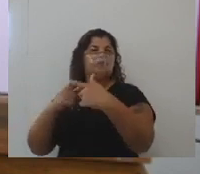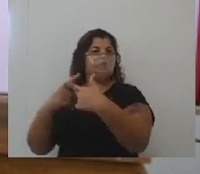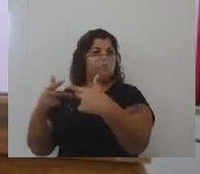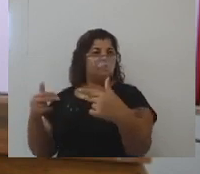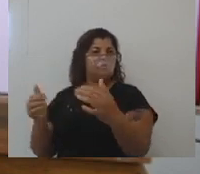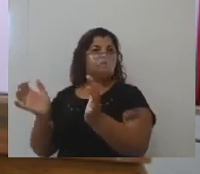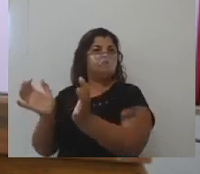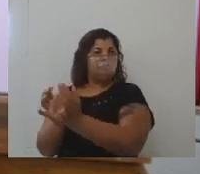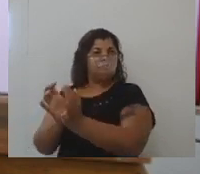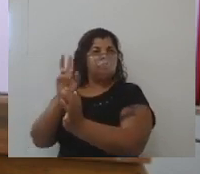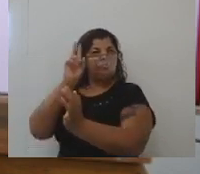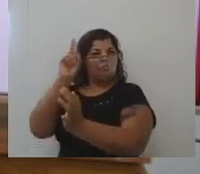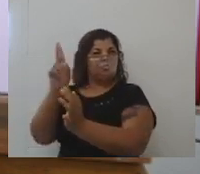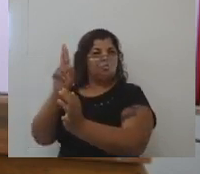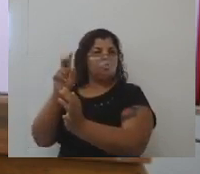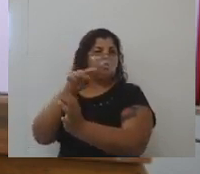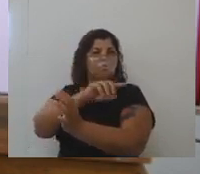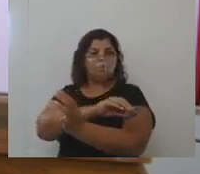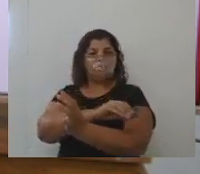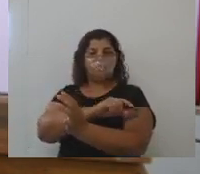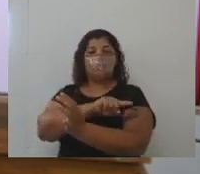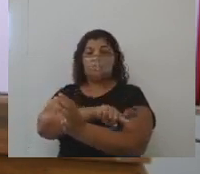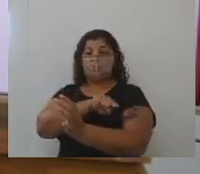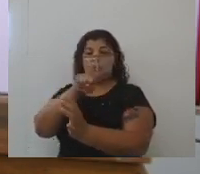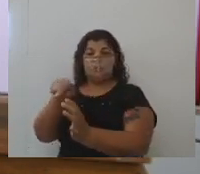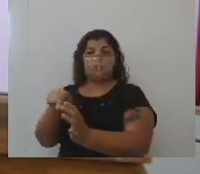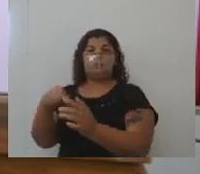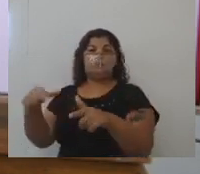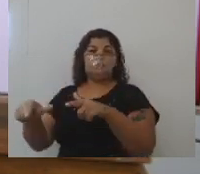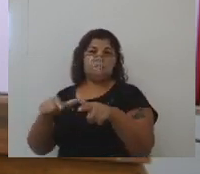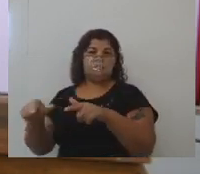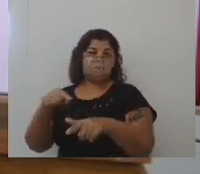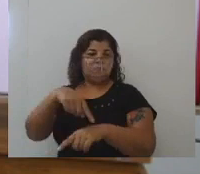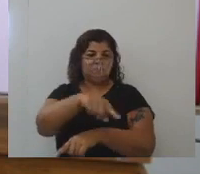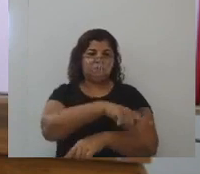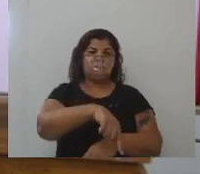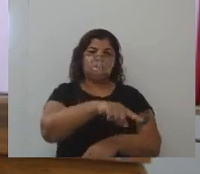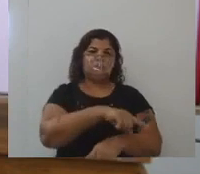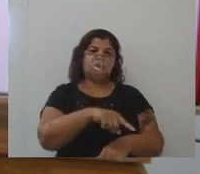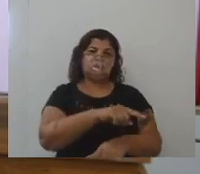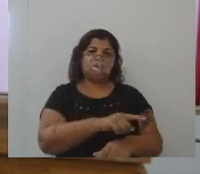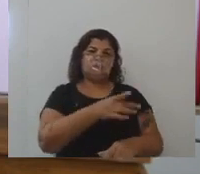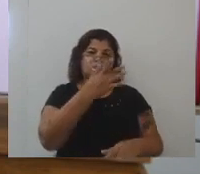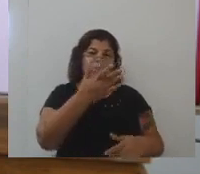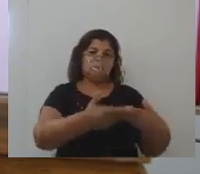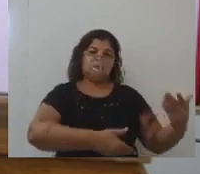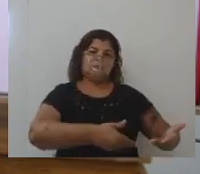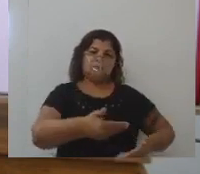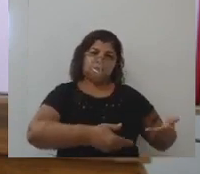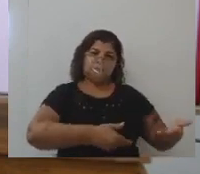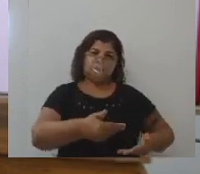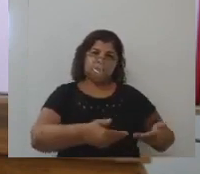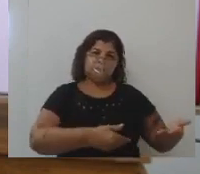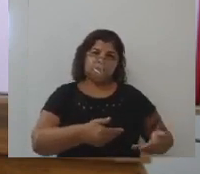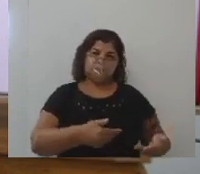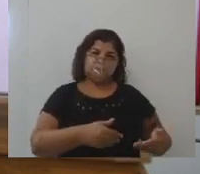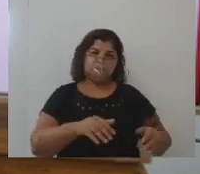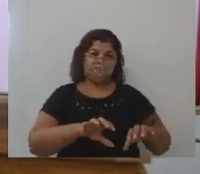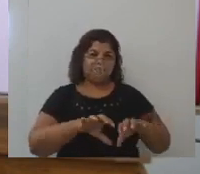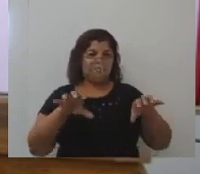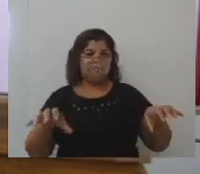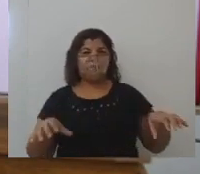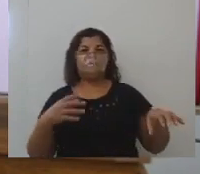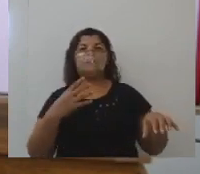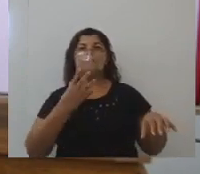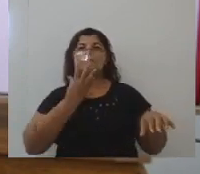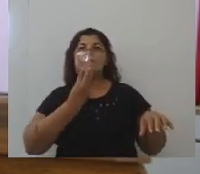equipamentos, certo? E aí você vai ter uma outra classe que é a classe operária. O Marx, ele dividia muito bem esses dois grupos.